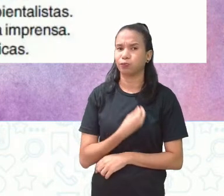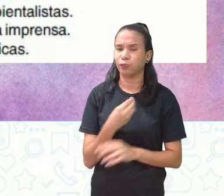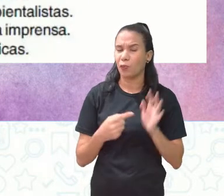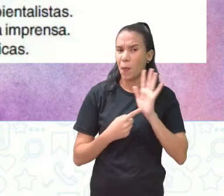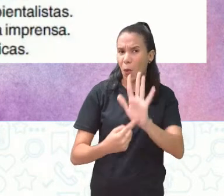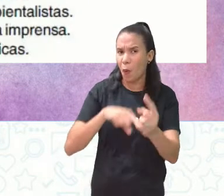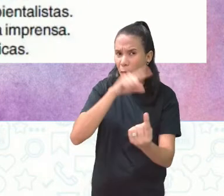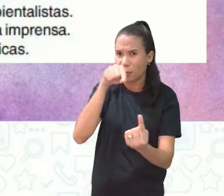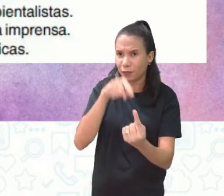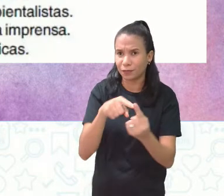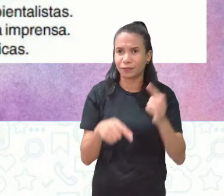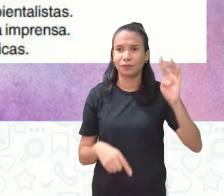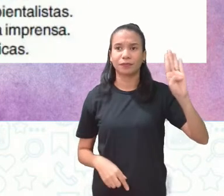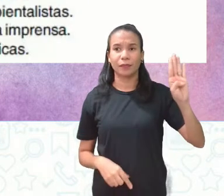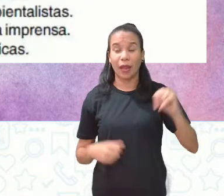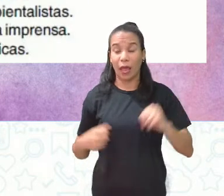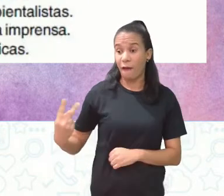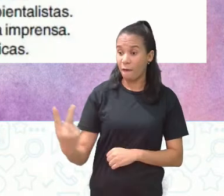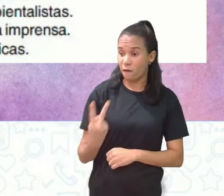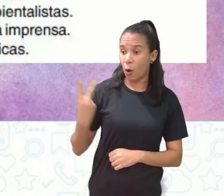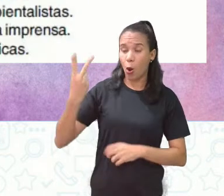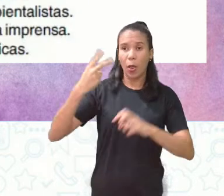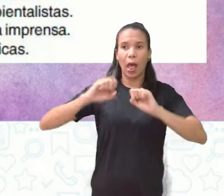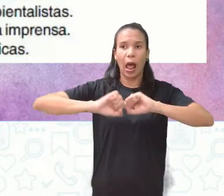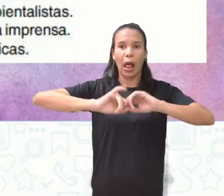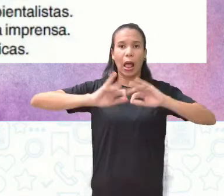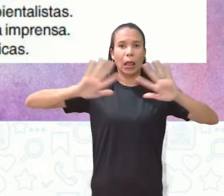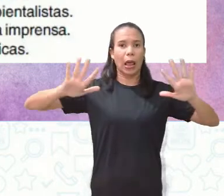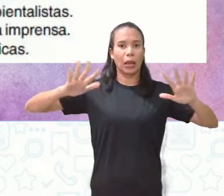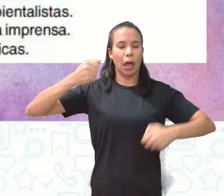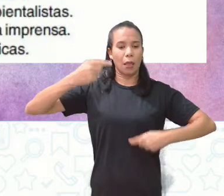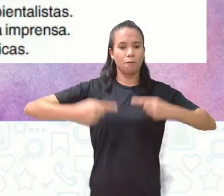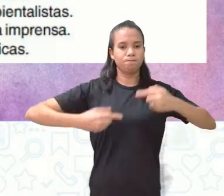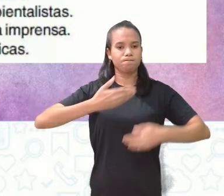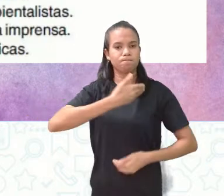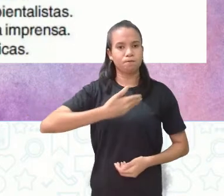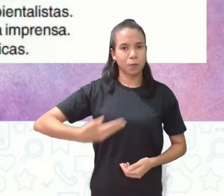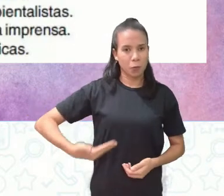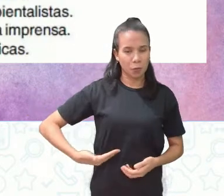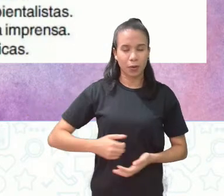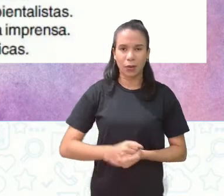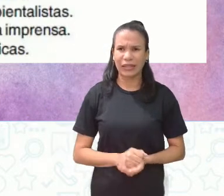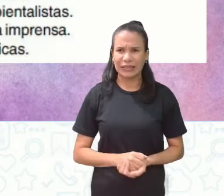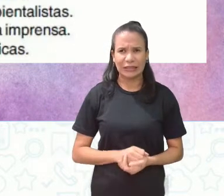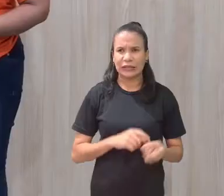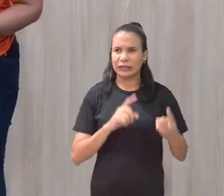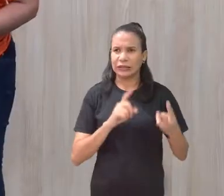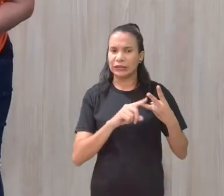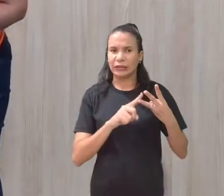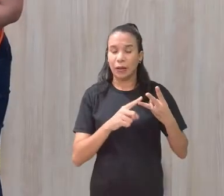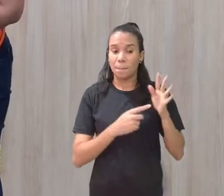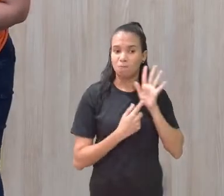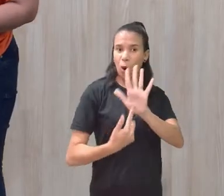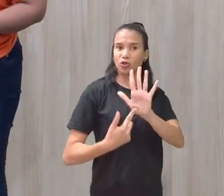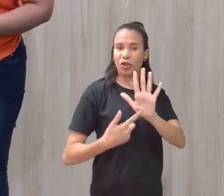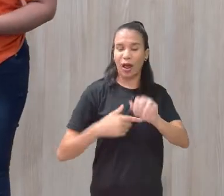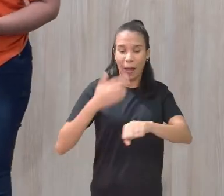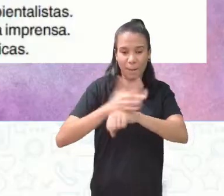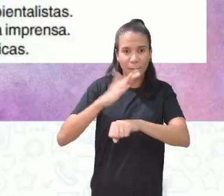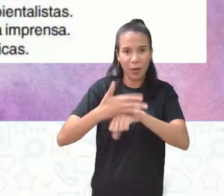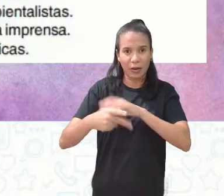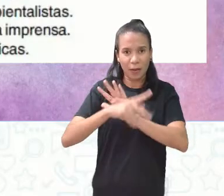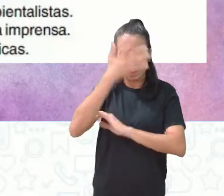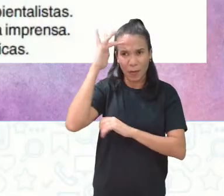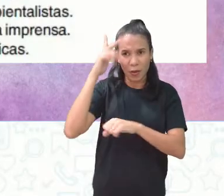charge tem para dizer. Valoriza a transparência pública, destaca a atuação dos